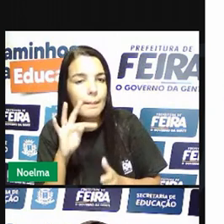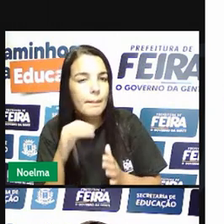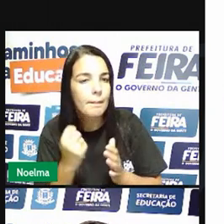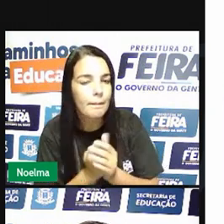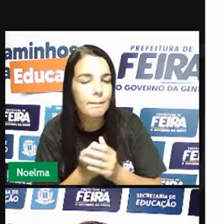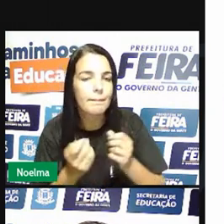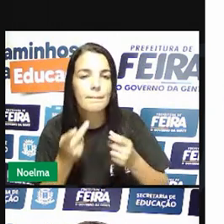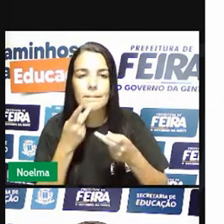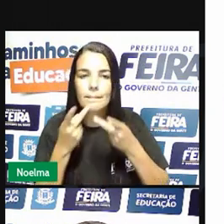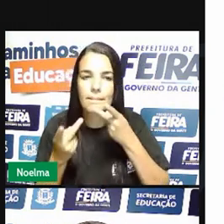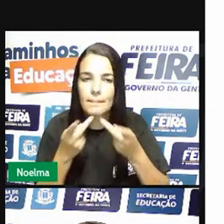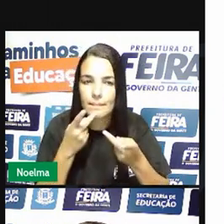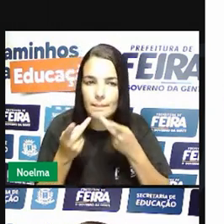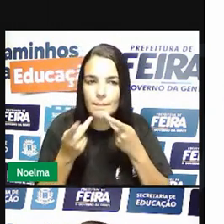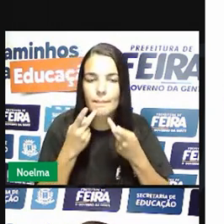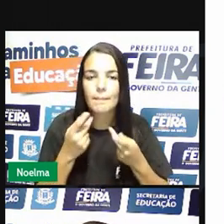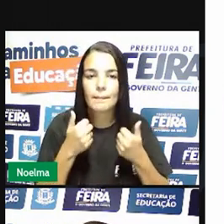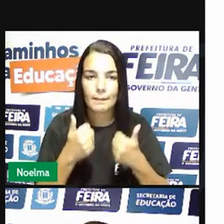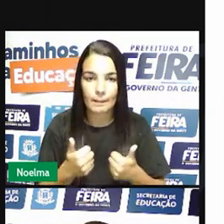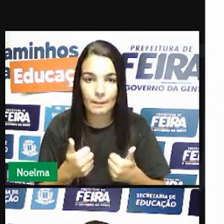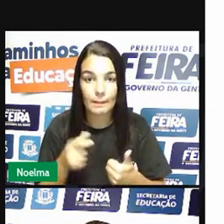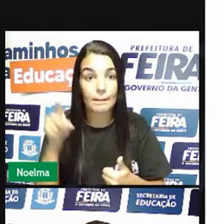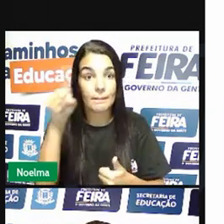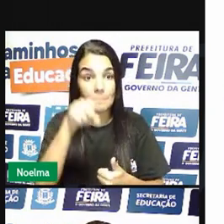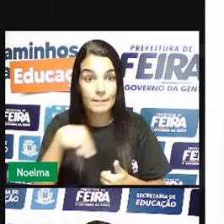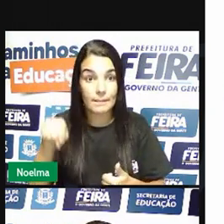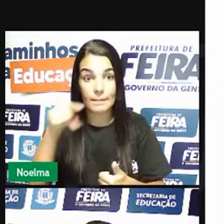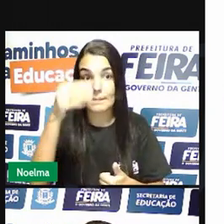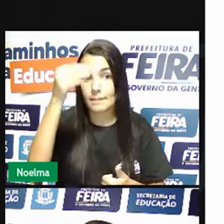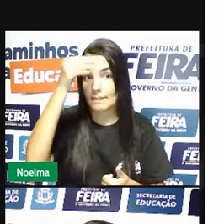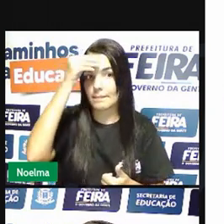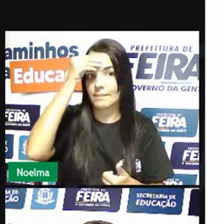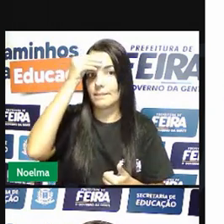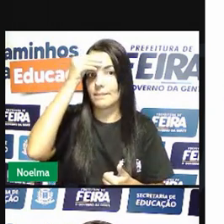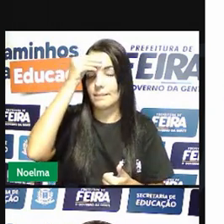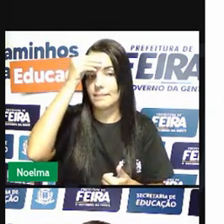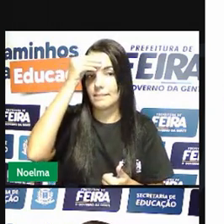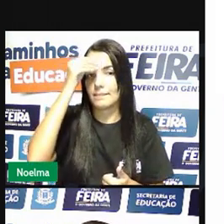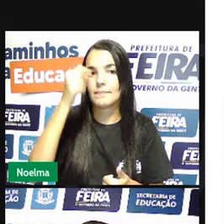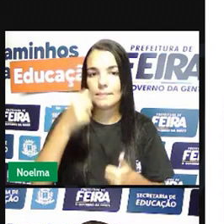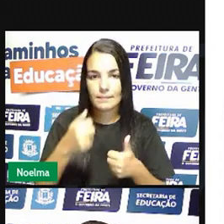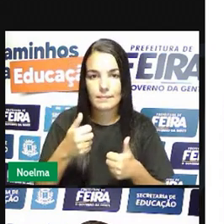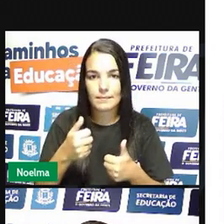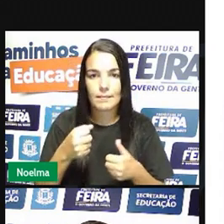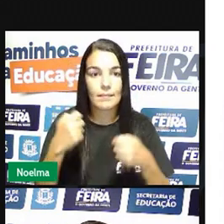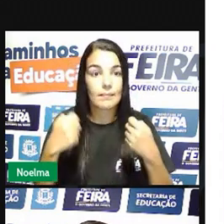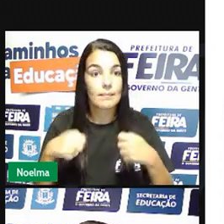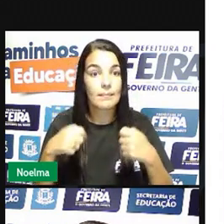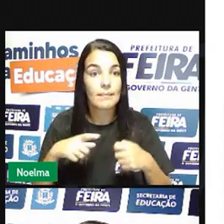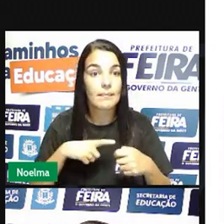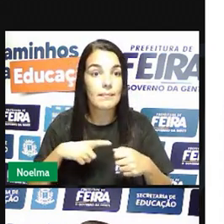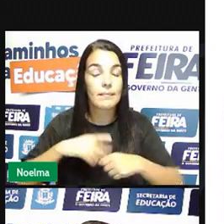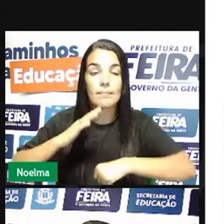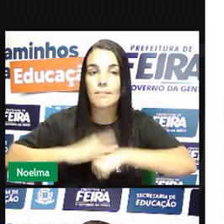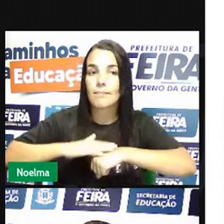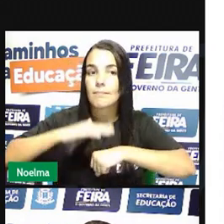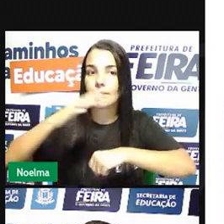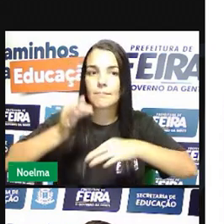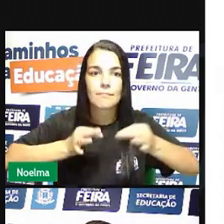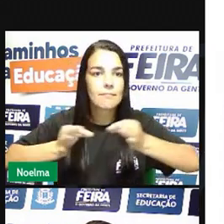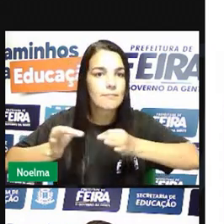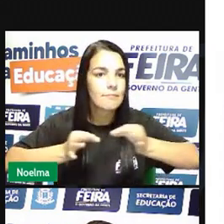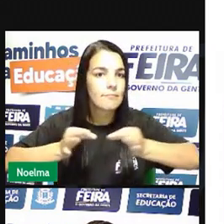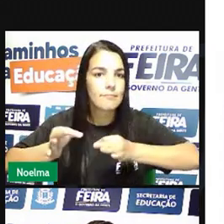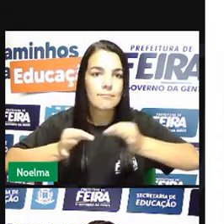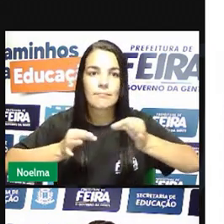você quer abordar. Certo, gente? Então, deve ser o mais organizado possível. E é no